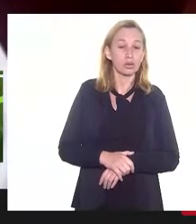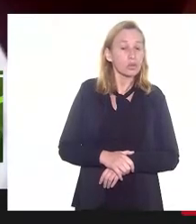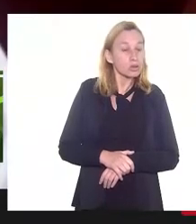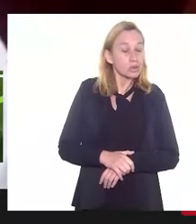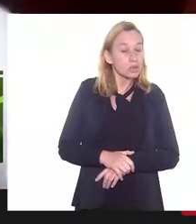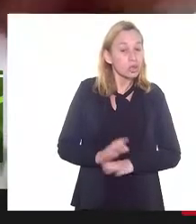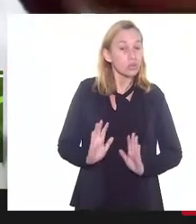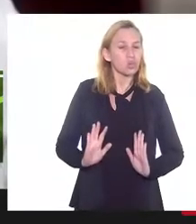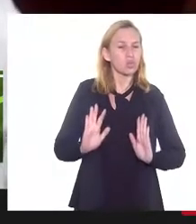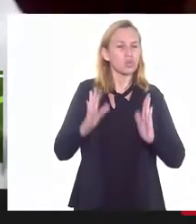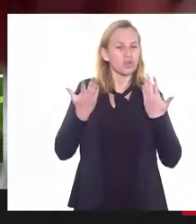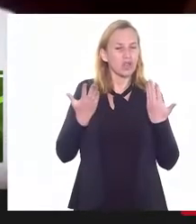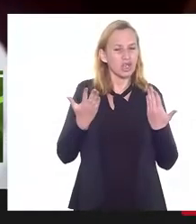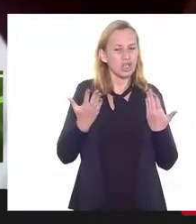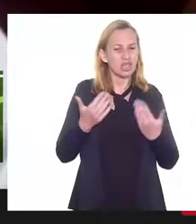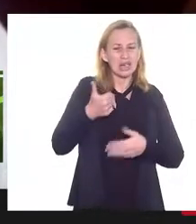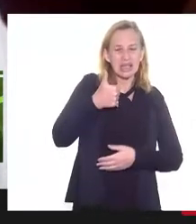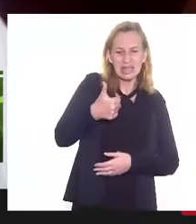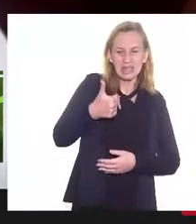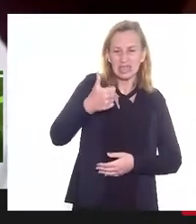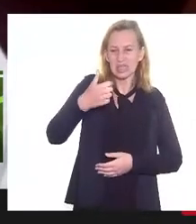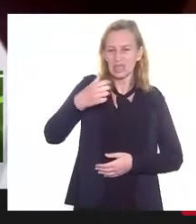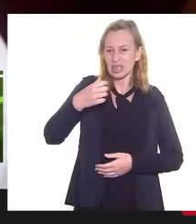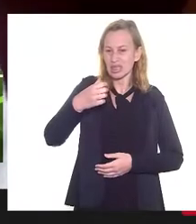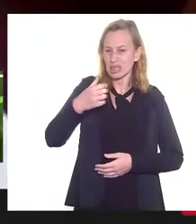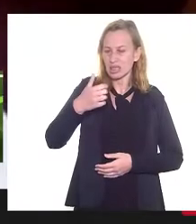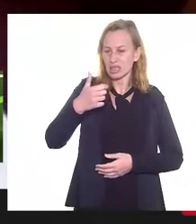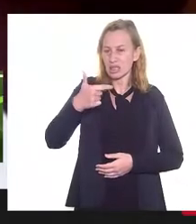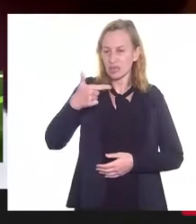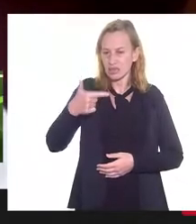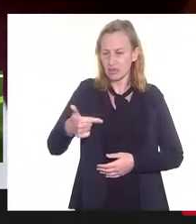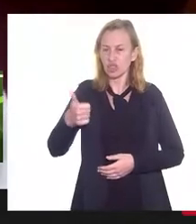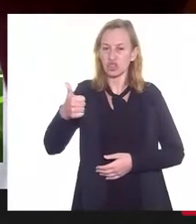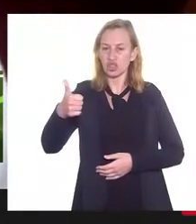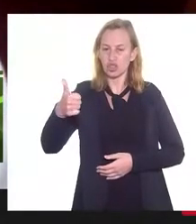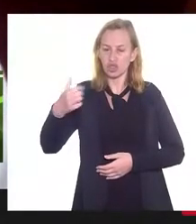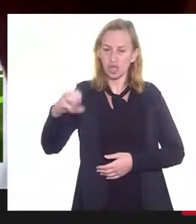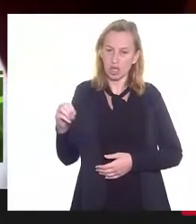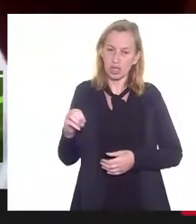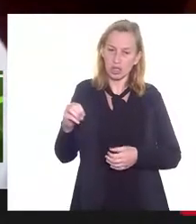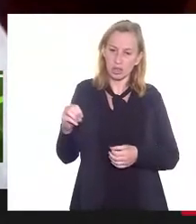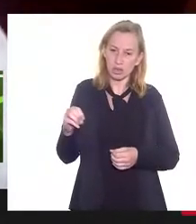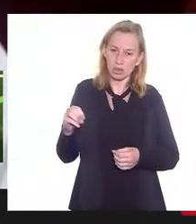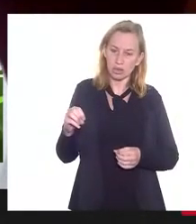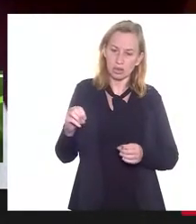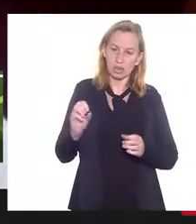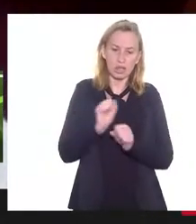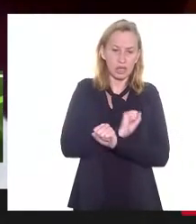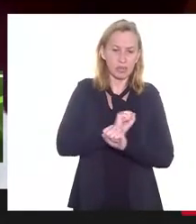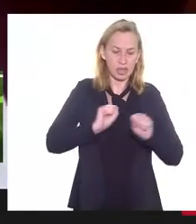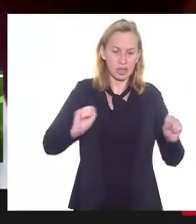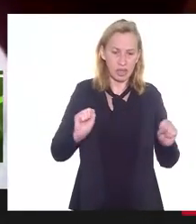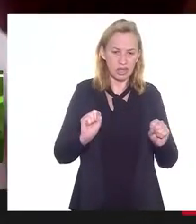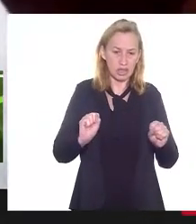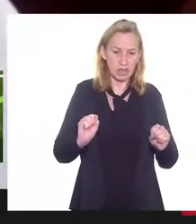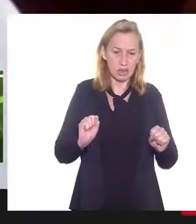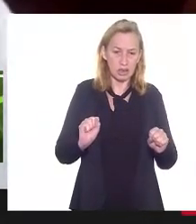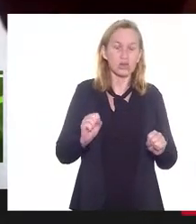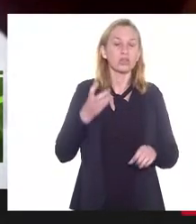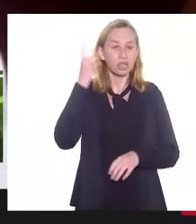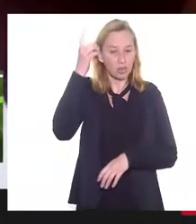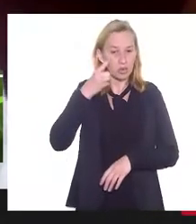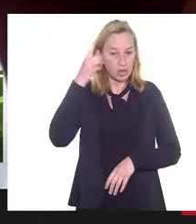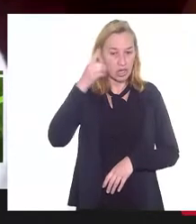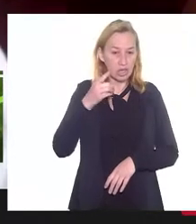de um evento, 120 anos de abolição inconclusa, o deputado Gilberto Palmares me convidou